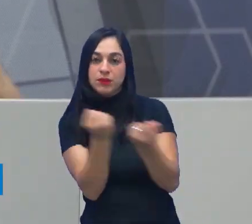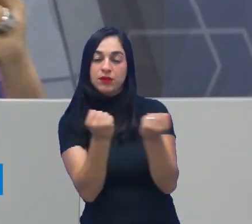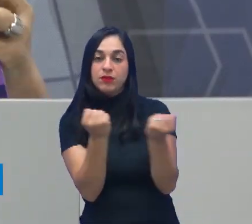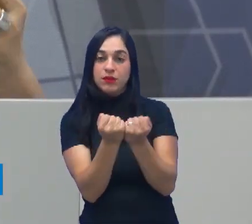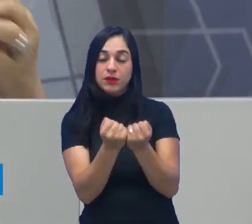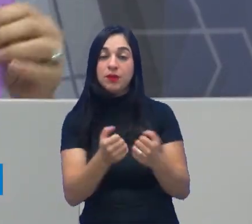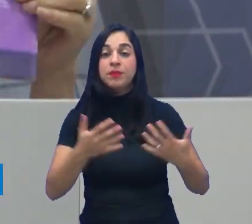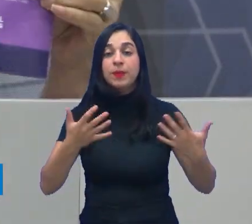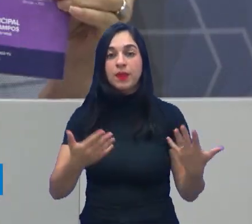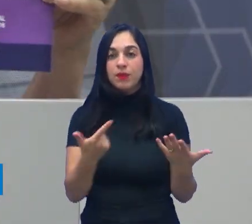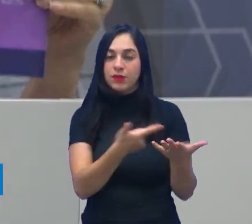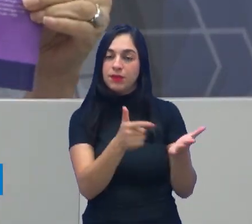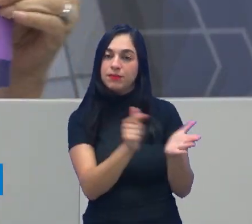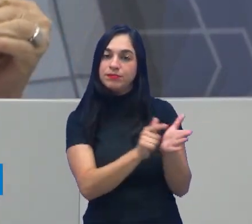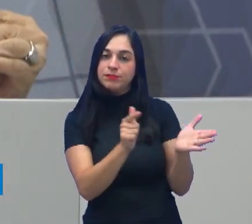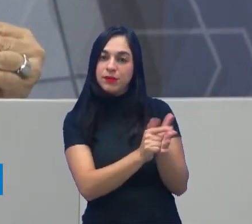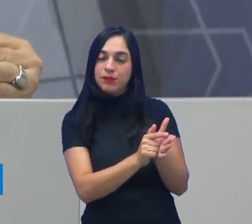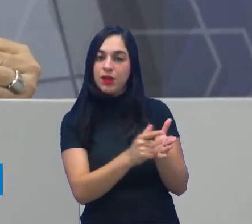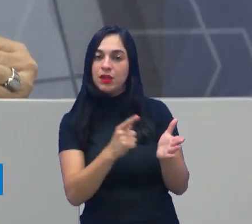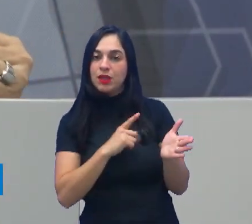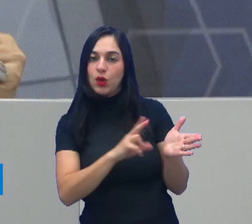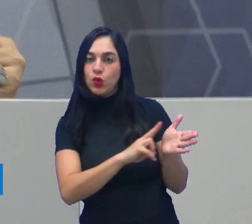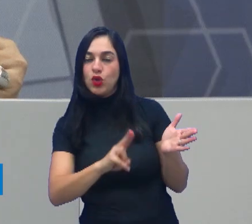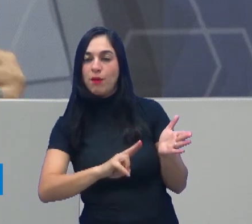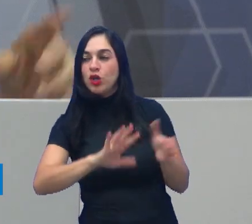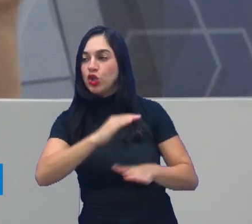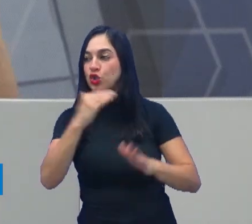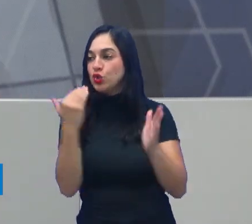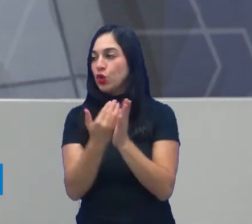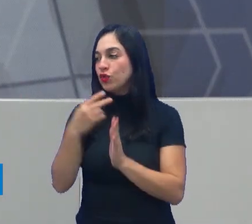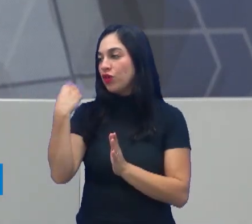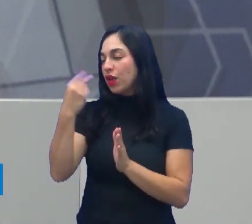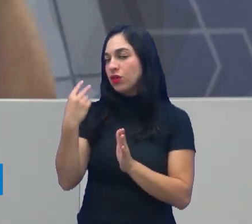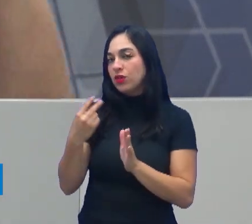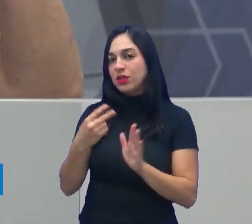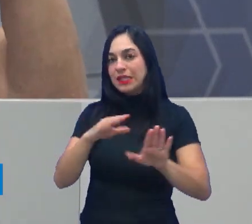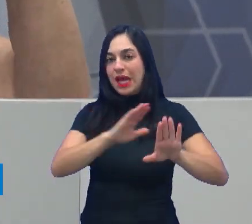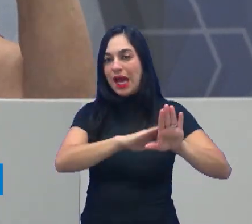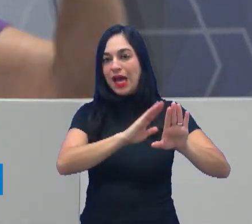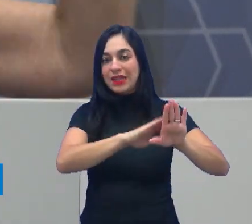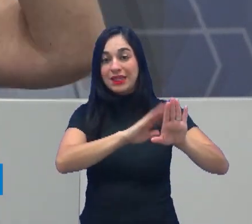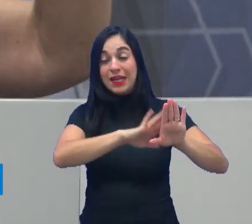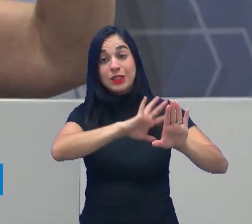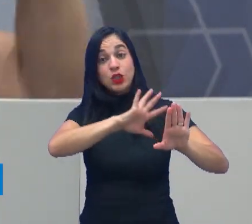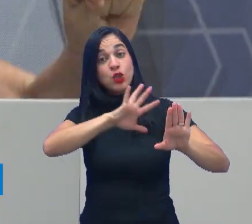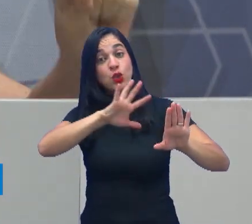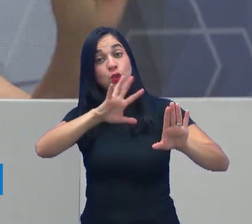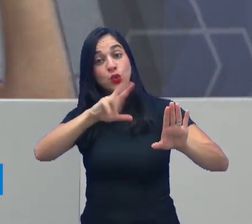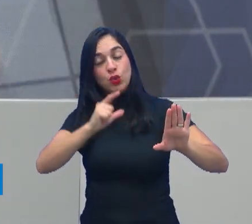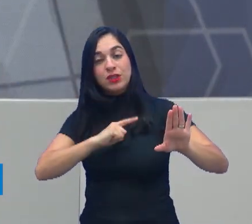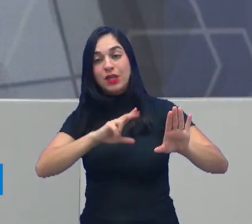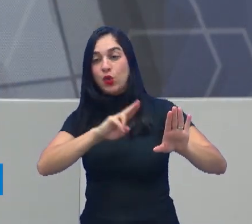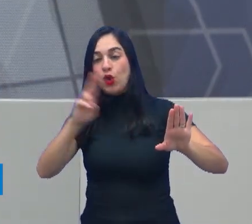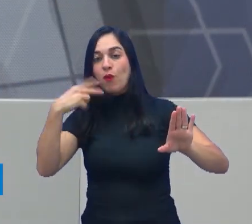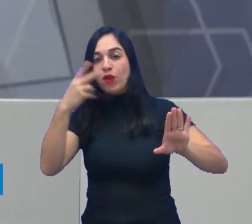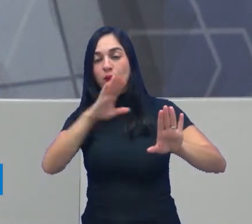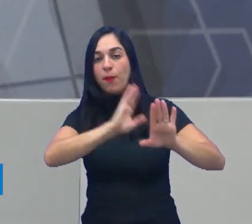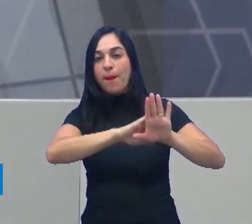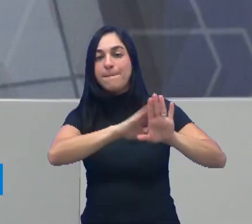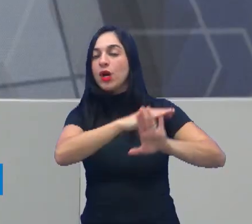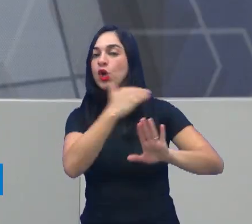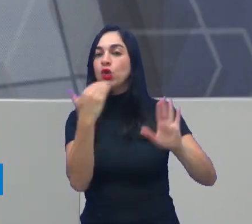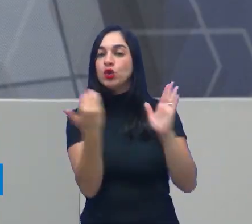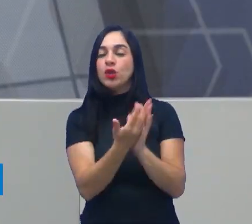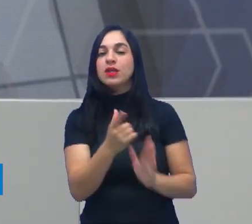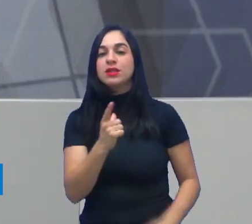a cartilha tem o nome dos vereadores atrás? Todas elas, todas. Pega todas elas. Porque